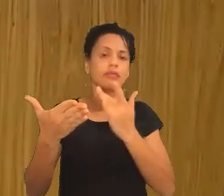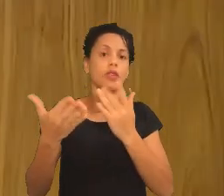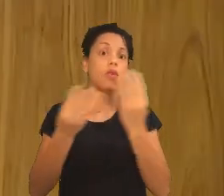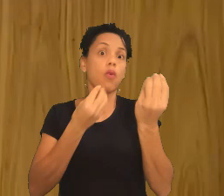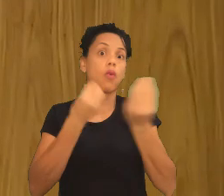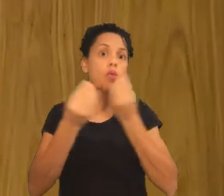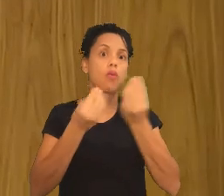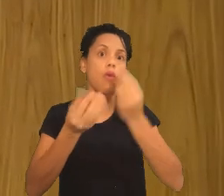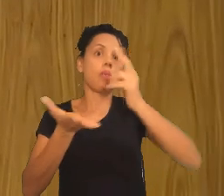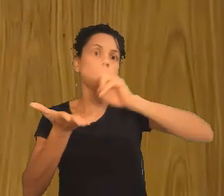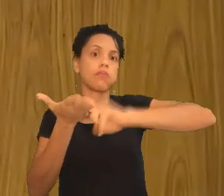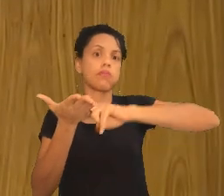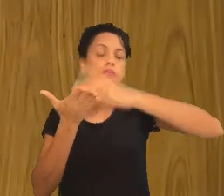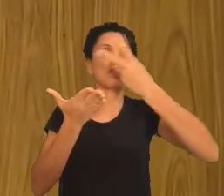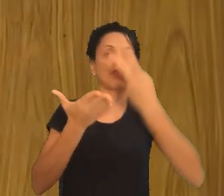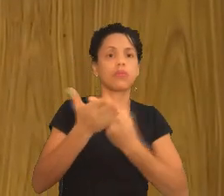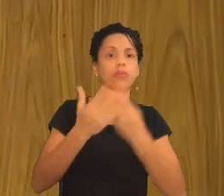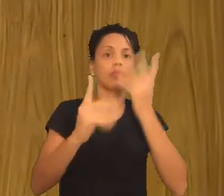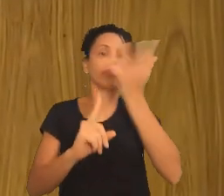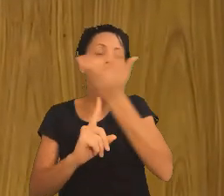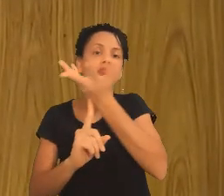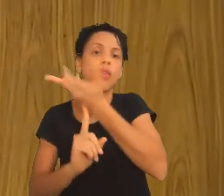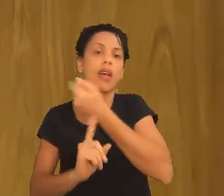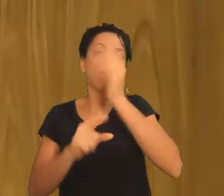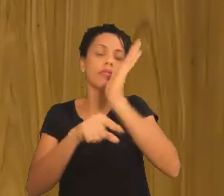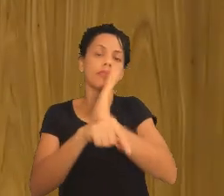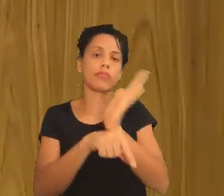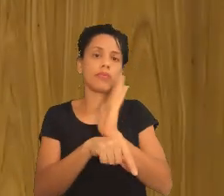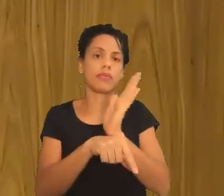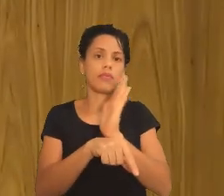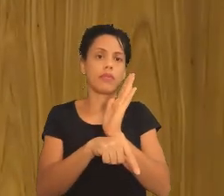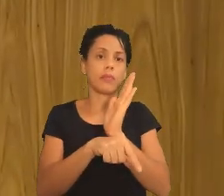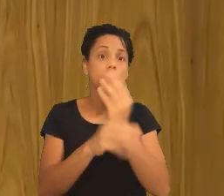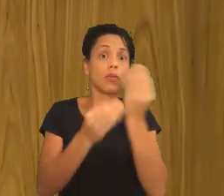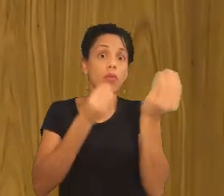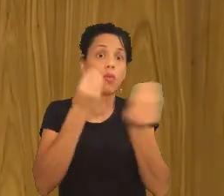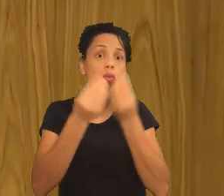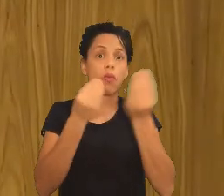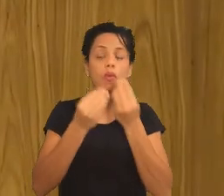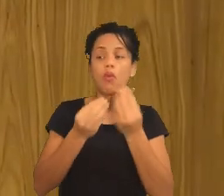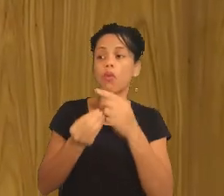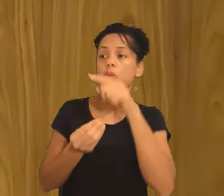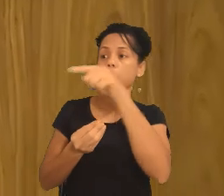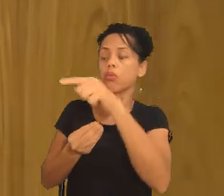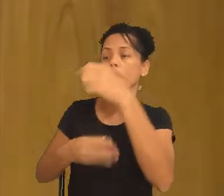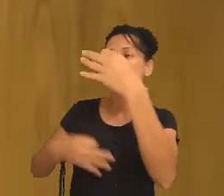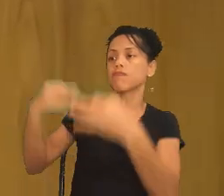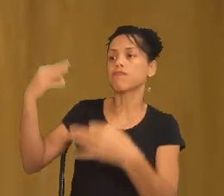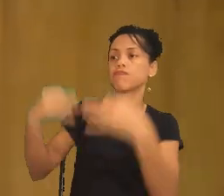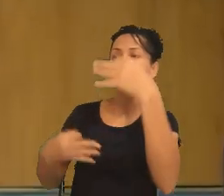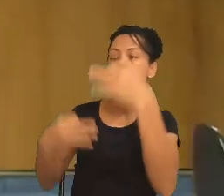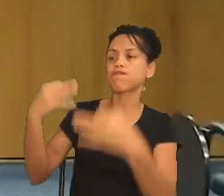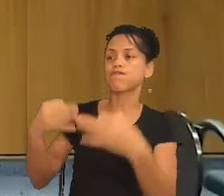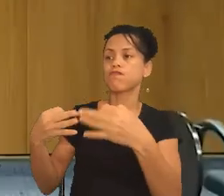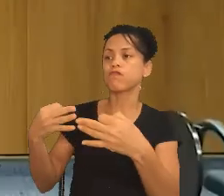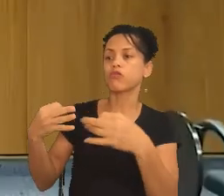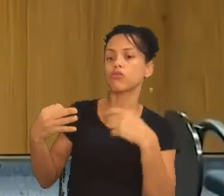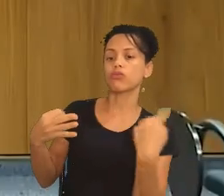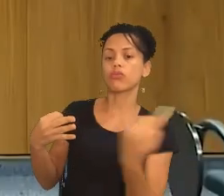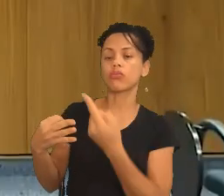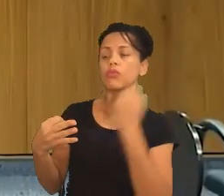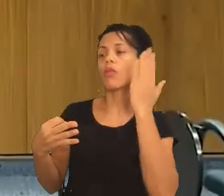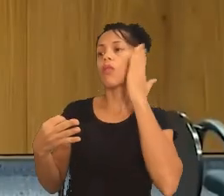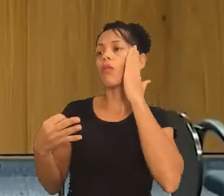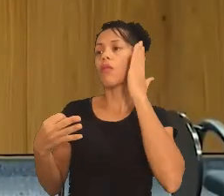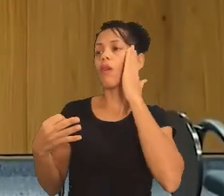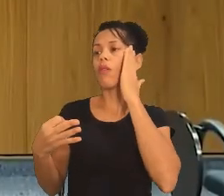um filme, para a arte? E como isso chega no judiciário, e como nós, dos judiciários,